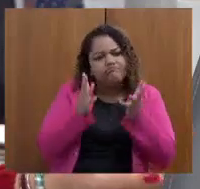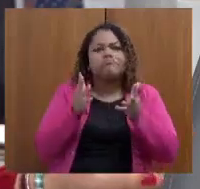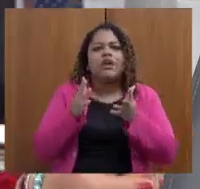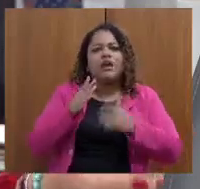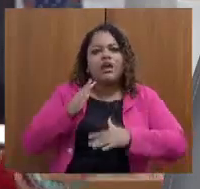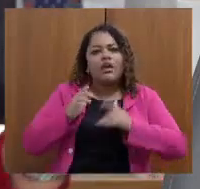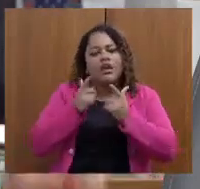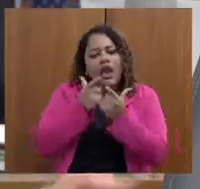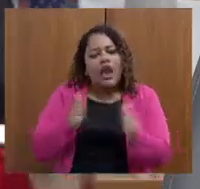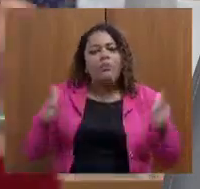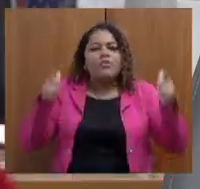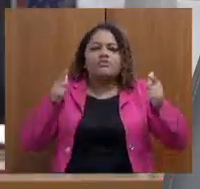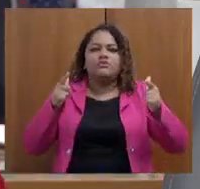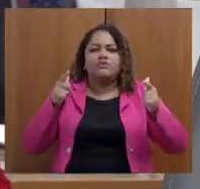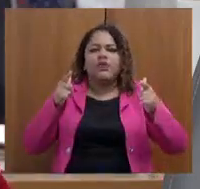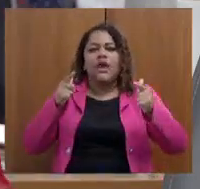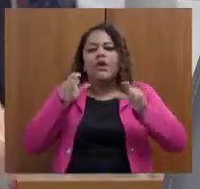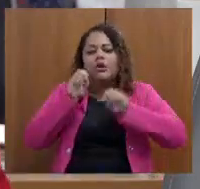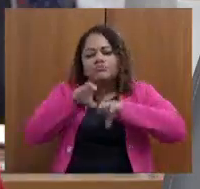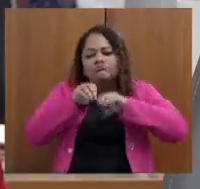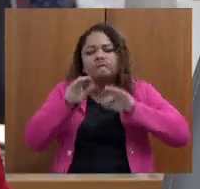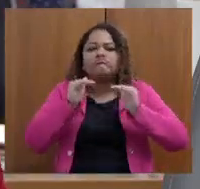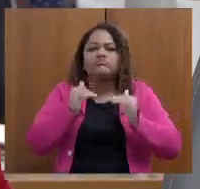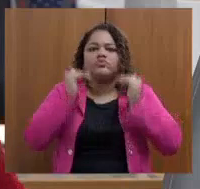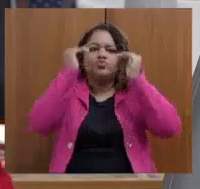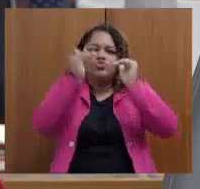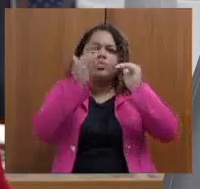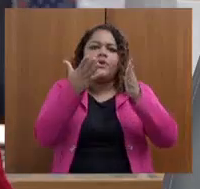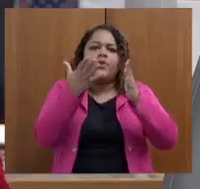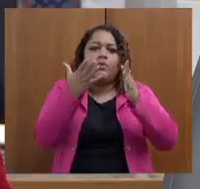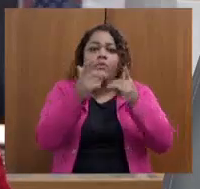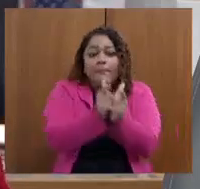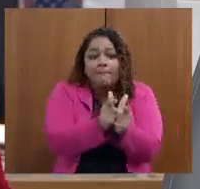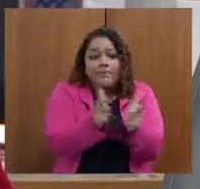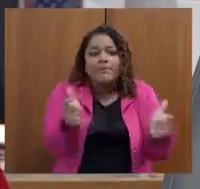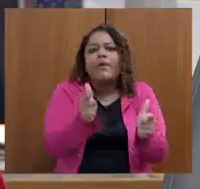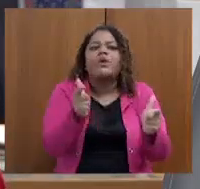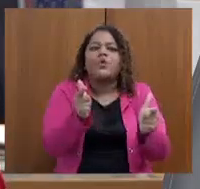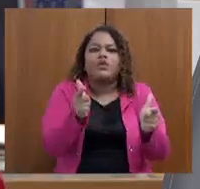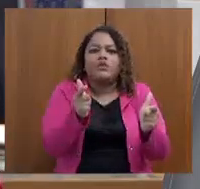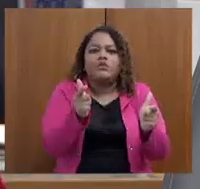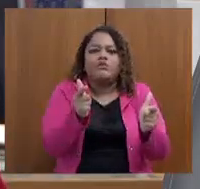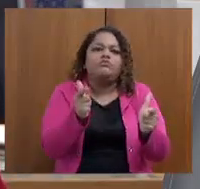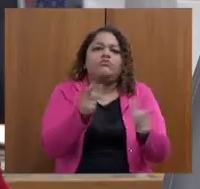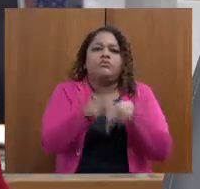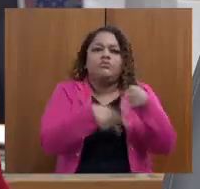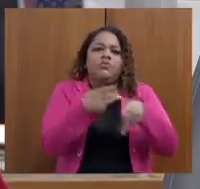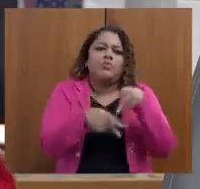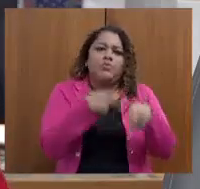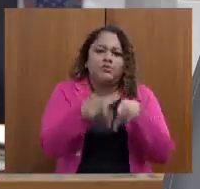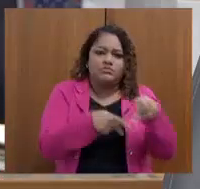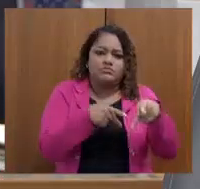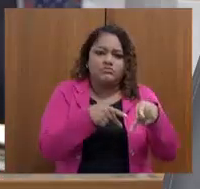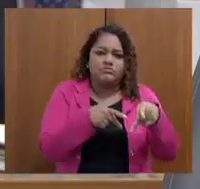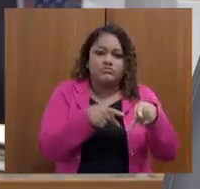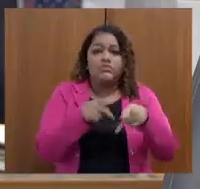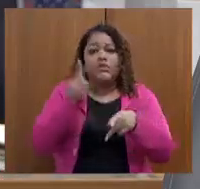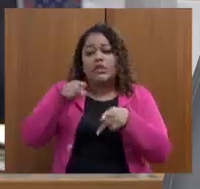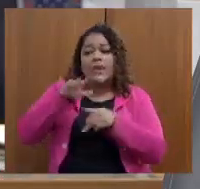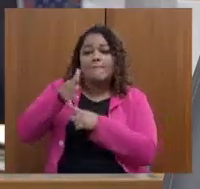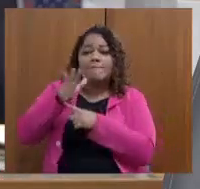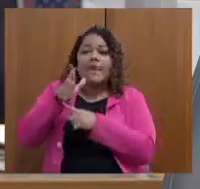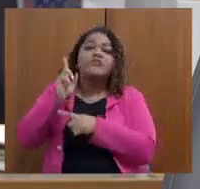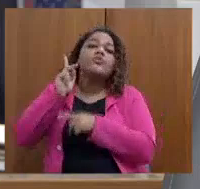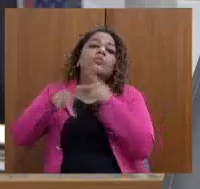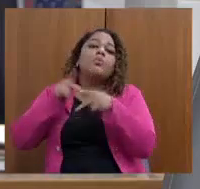população para que nós superemos as taxas da população mineira que da média de escolaridade que seja uma média